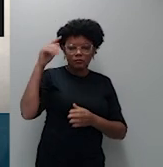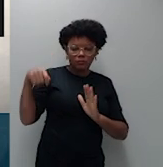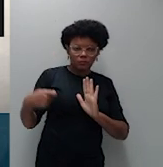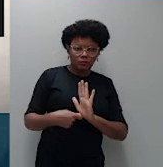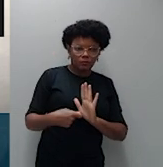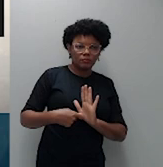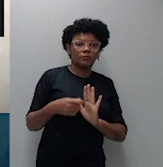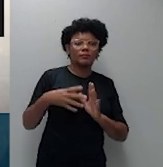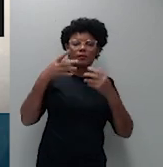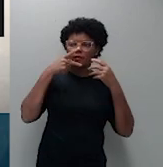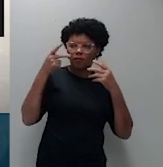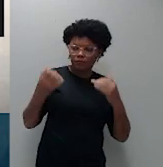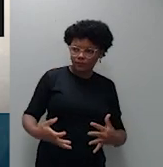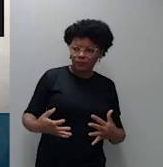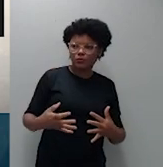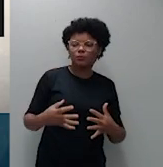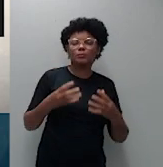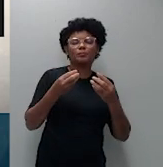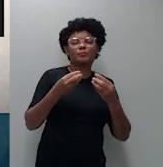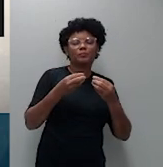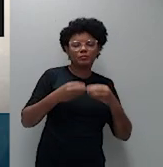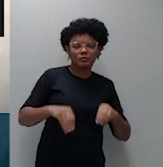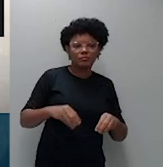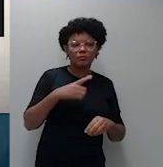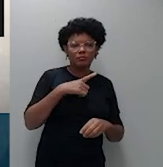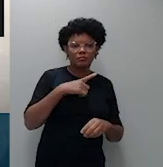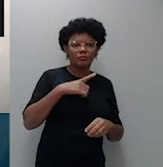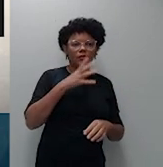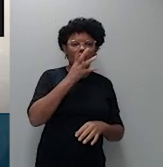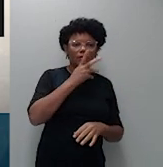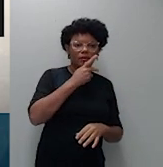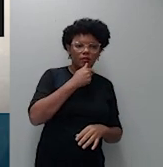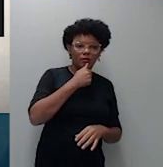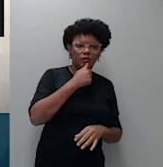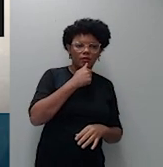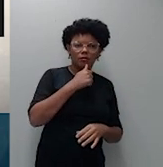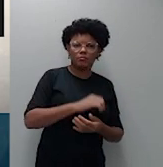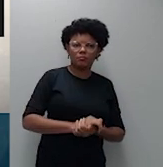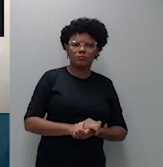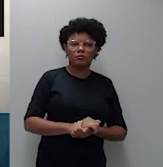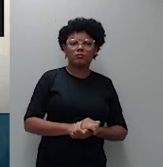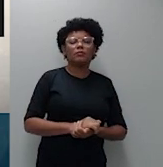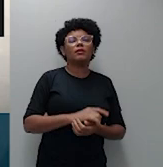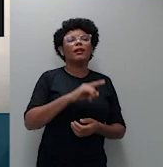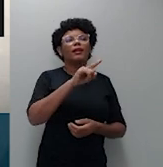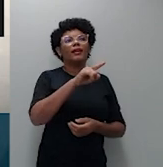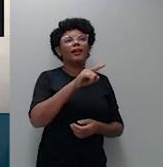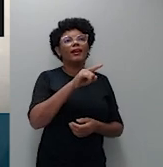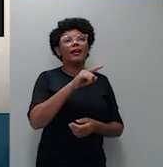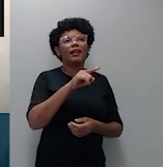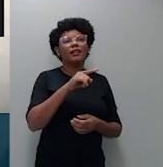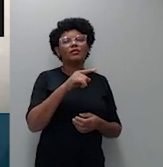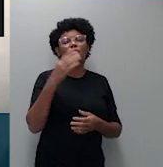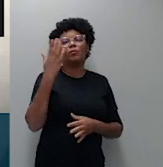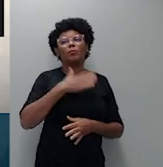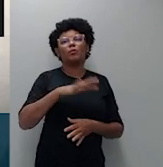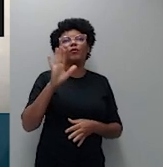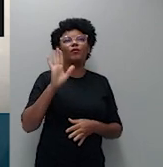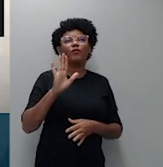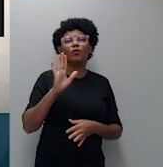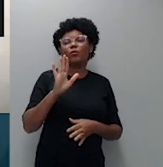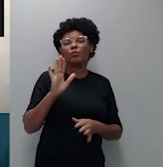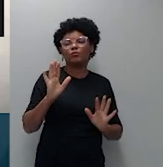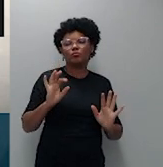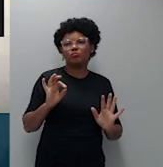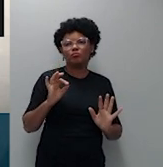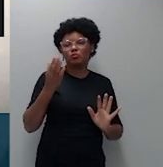do prejuízo na Baixa do gravame hipotecário não comprovou a ocorrência dos prejuízos que